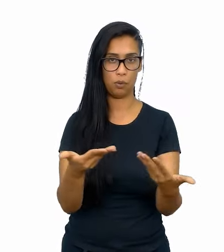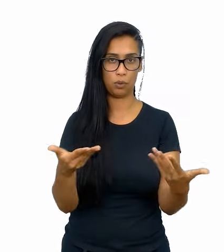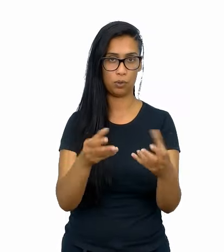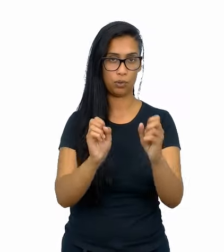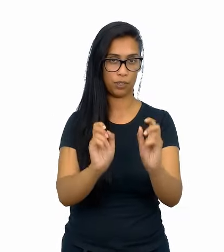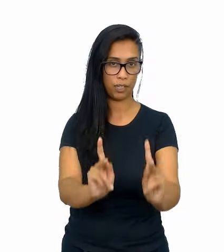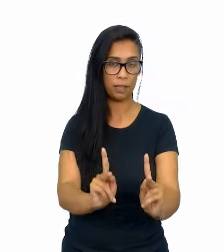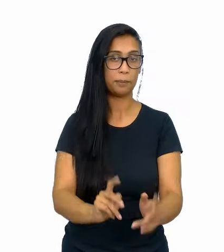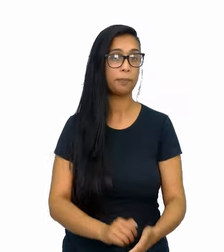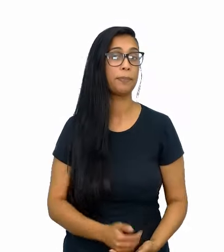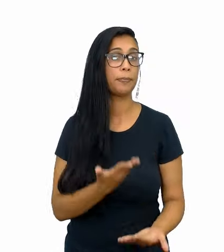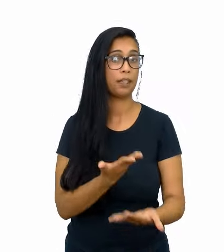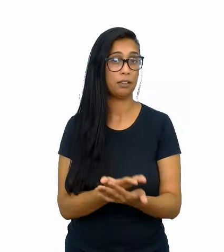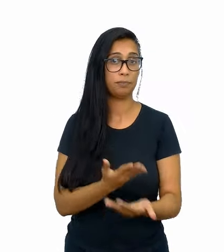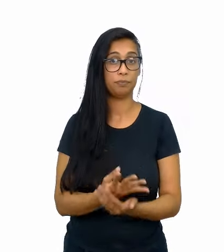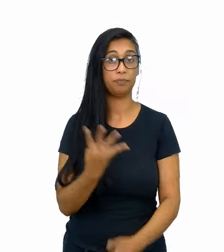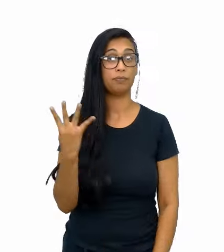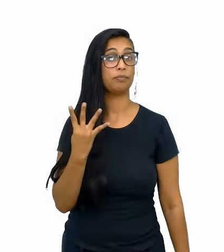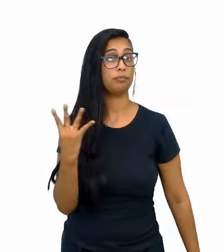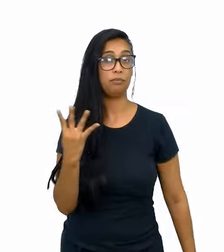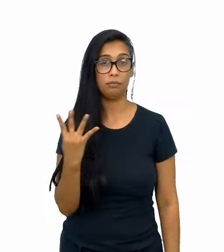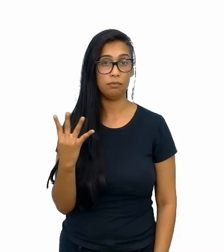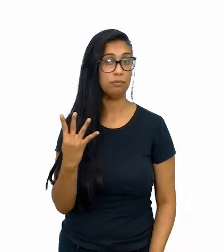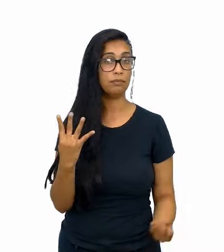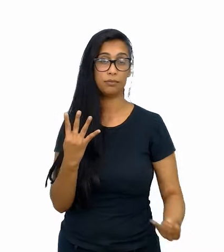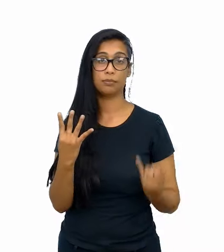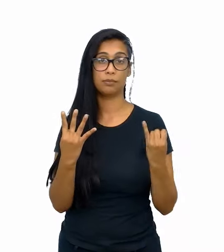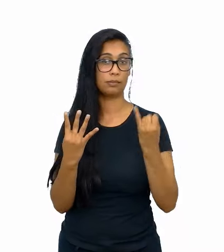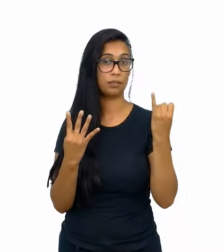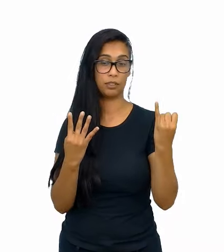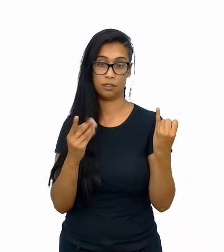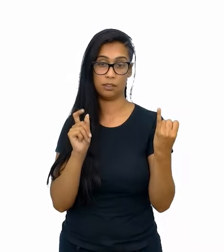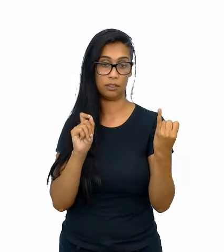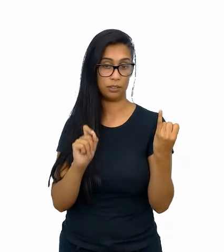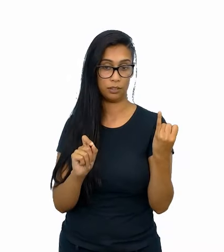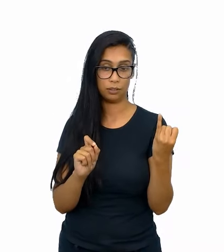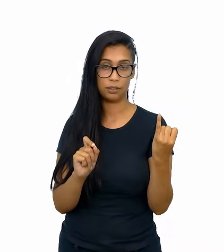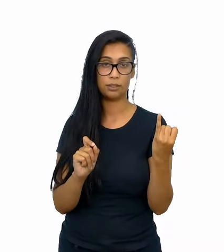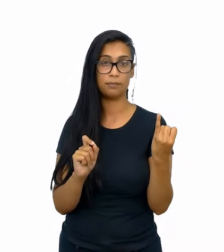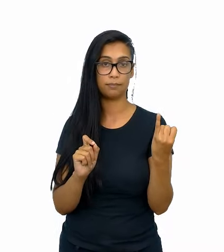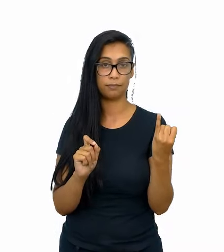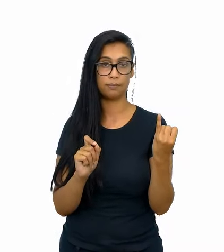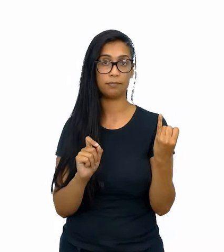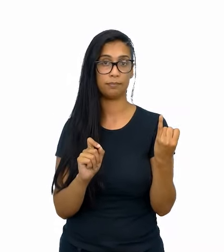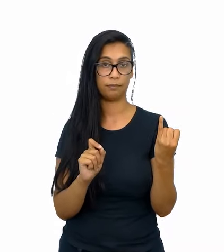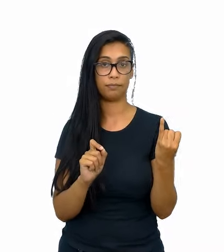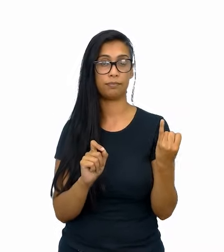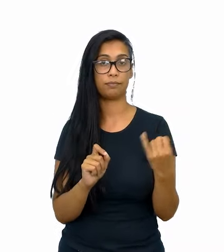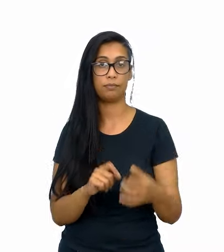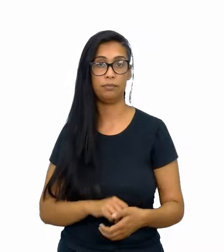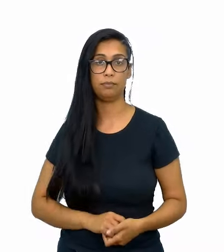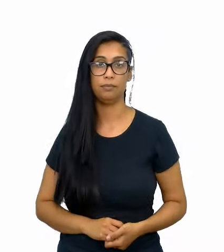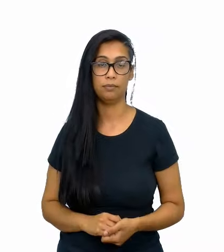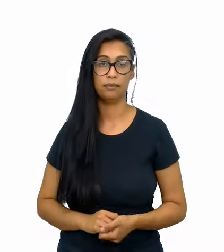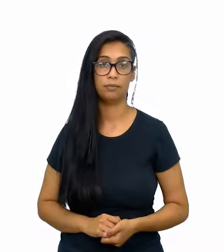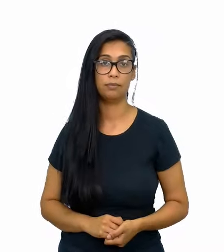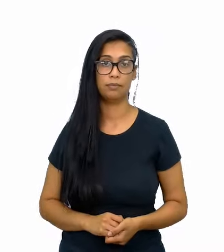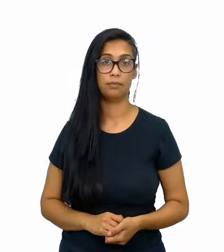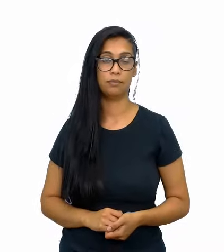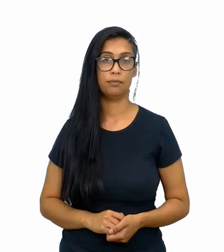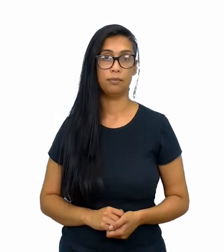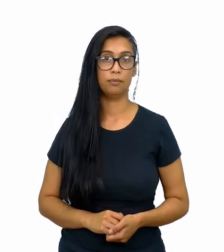na aula 4 também, professores, é importante destacar aos estudantes que é o momento que eles